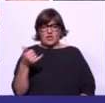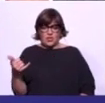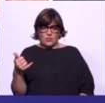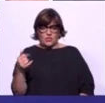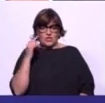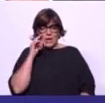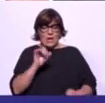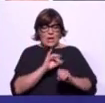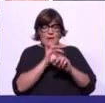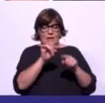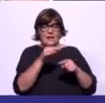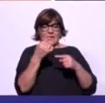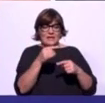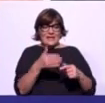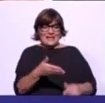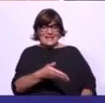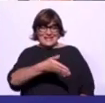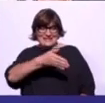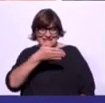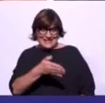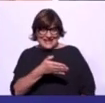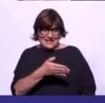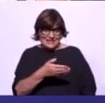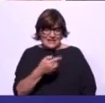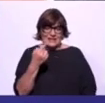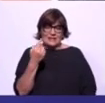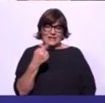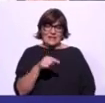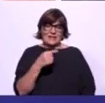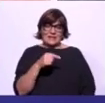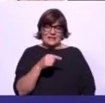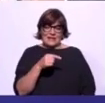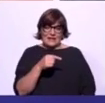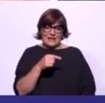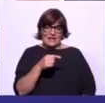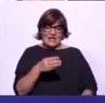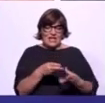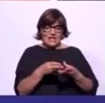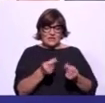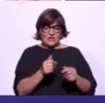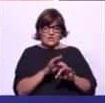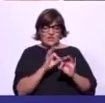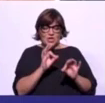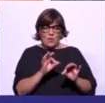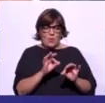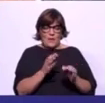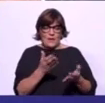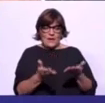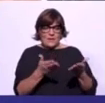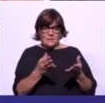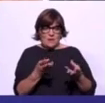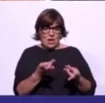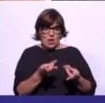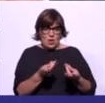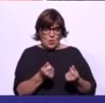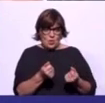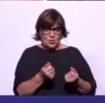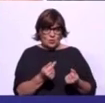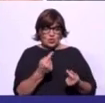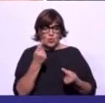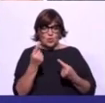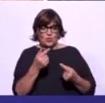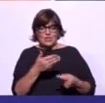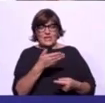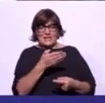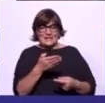evidente que aqui há 7 que estão a desfazer, ou se quiseres, a equilibrar as contas. Um são os 7